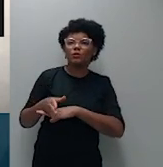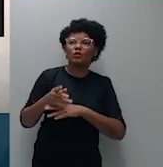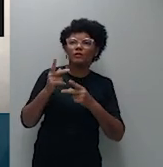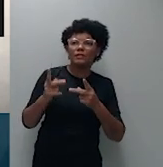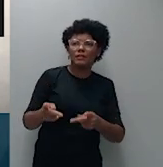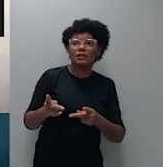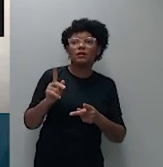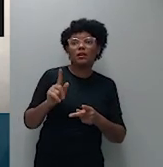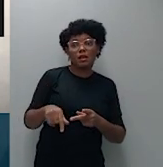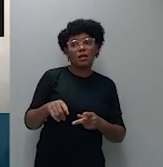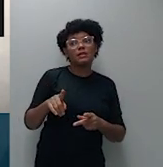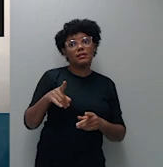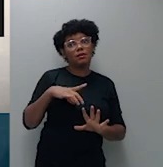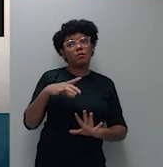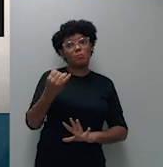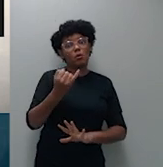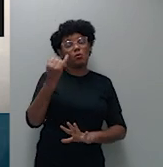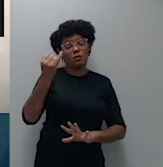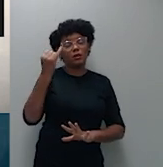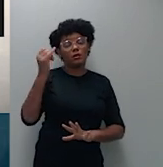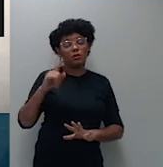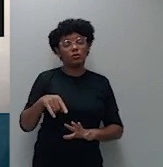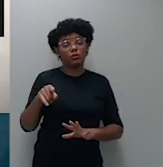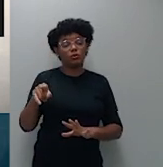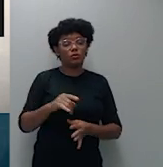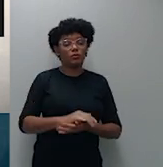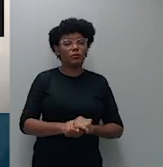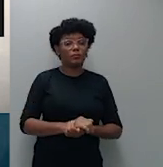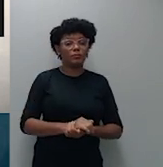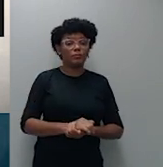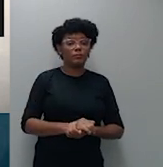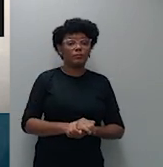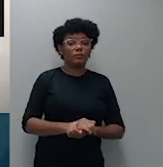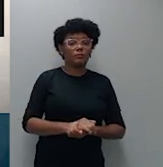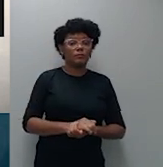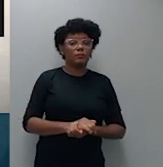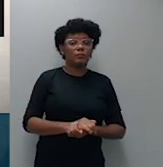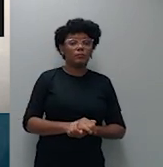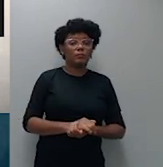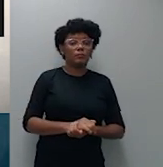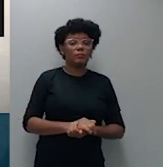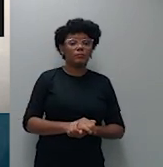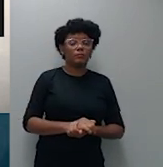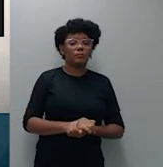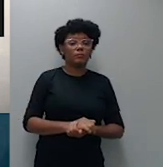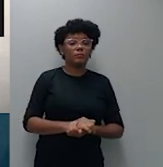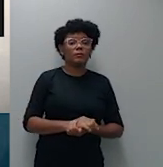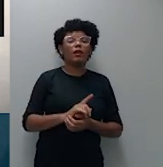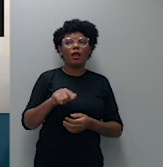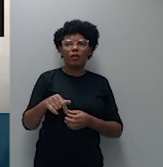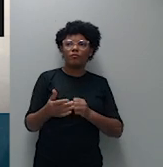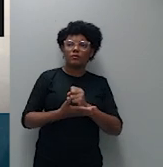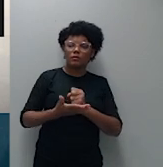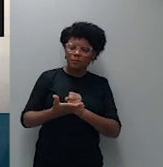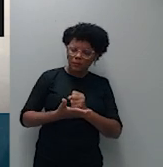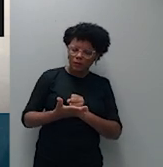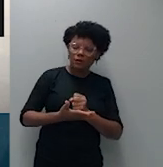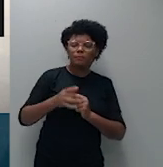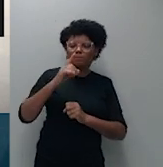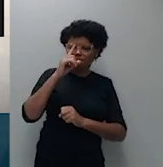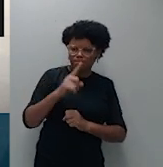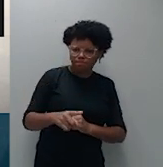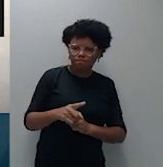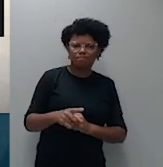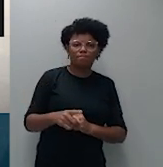são providências Salutaris para casa decimais se encontraria devidamente fundamentado